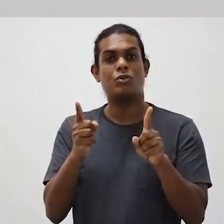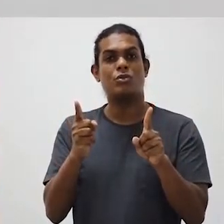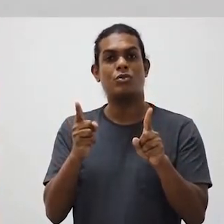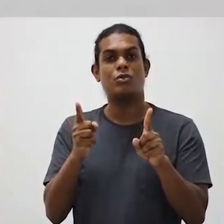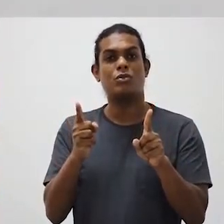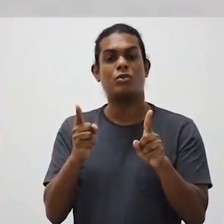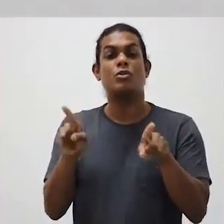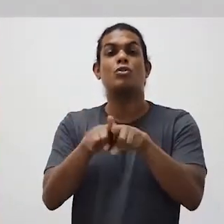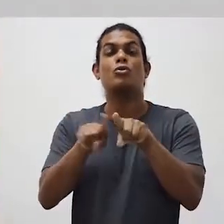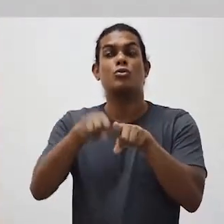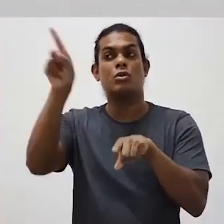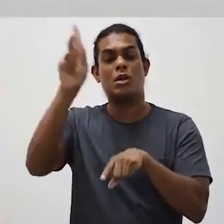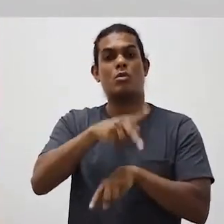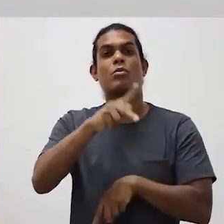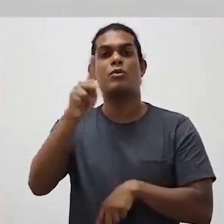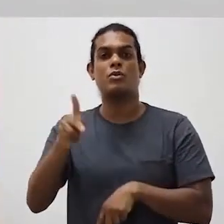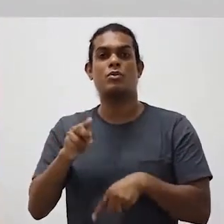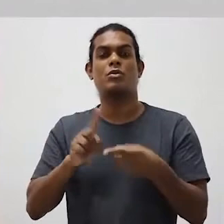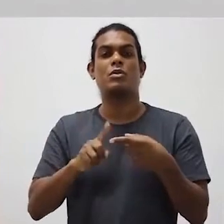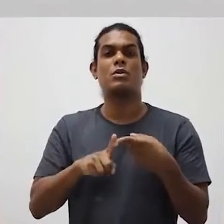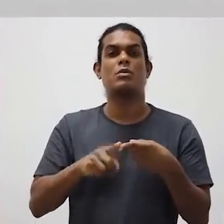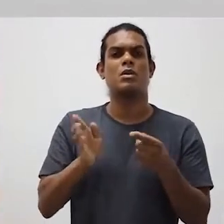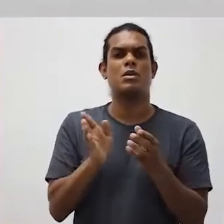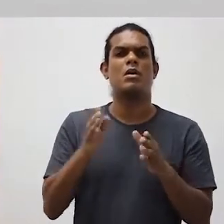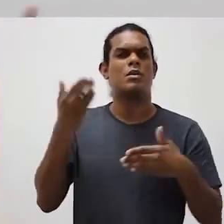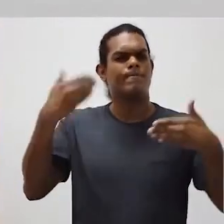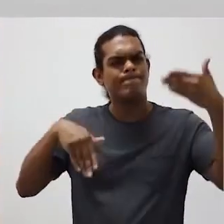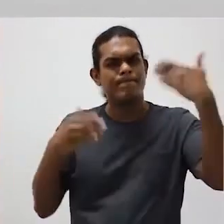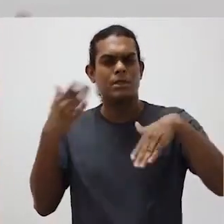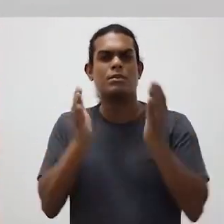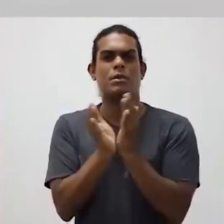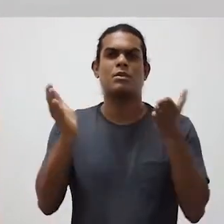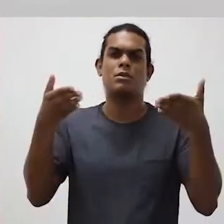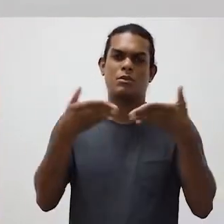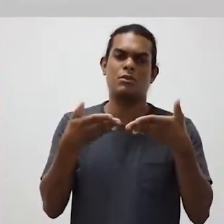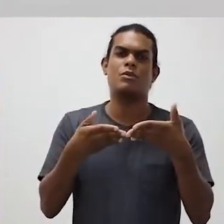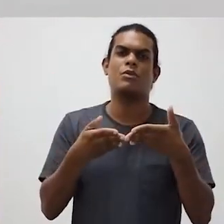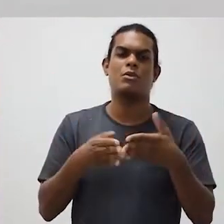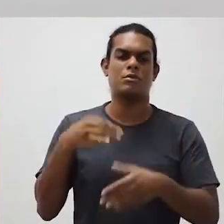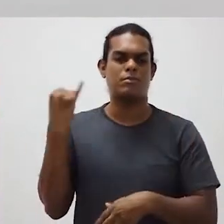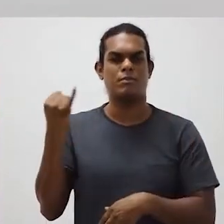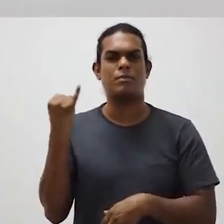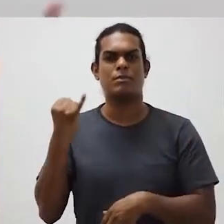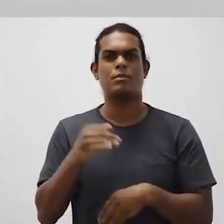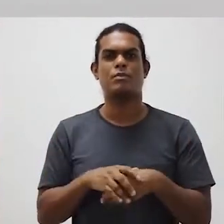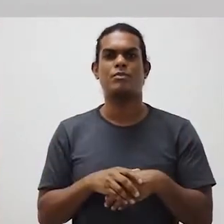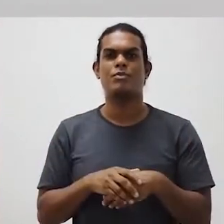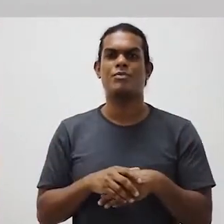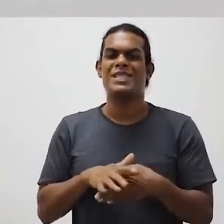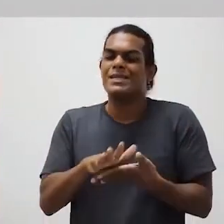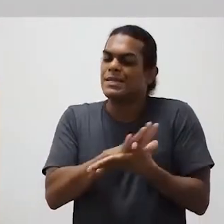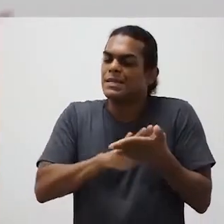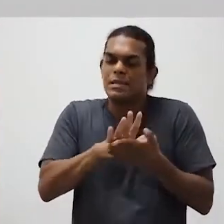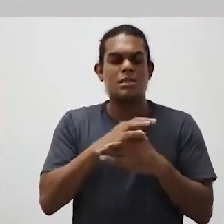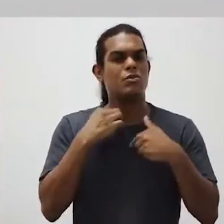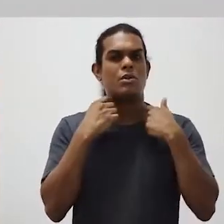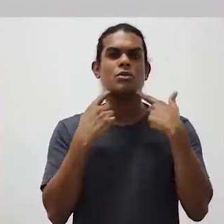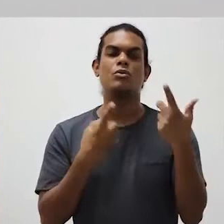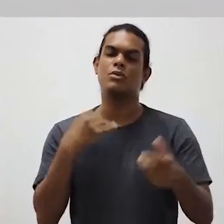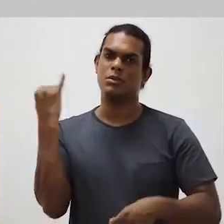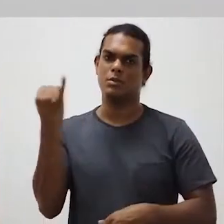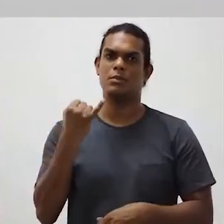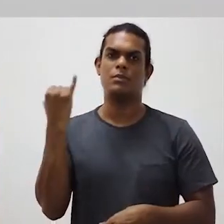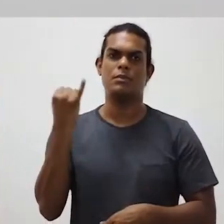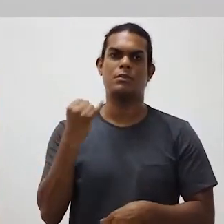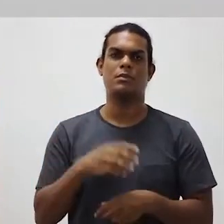atividade, participe dos fóruns e executem atividade semanal. Sempre tirando dúvida com os tutores virtuais, o tutor presencial e